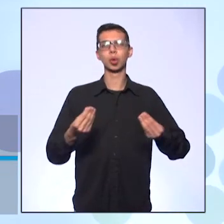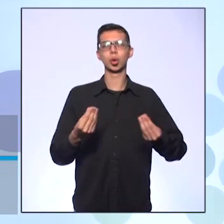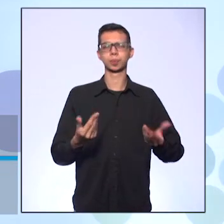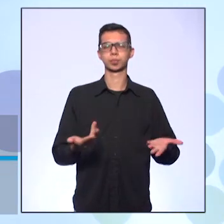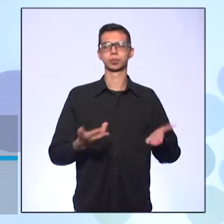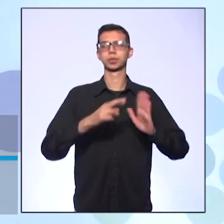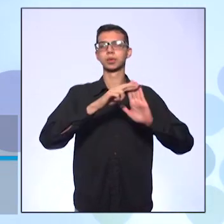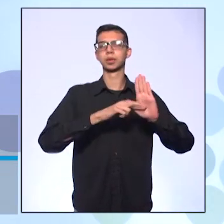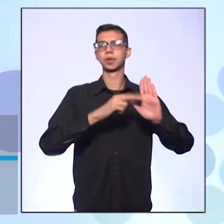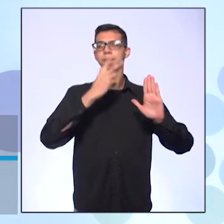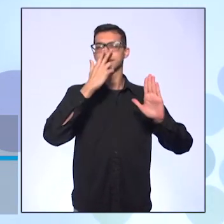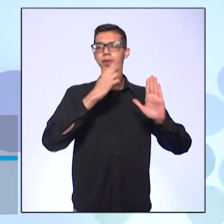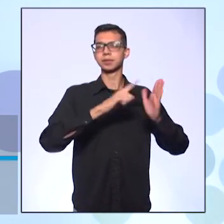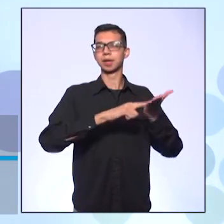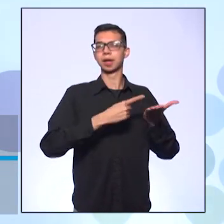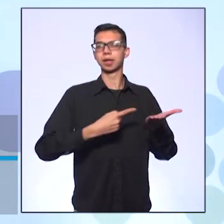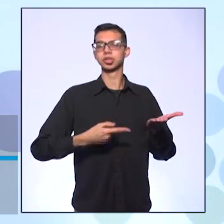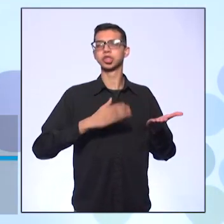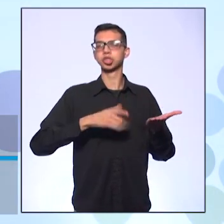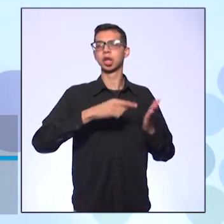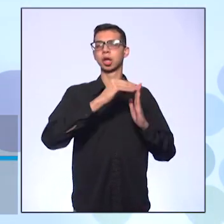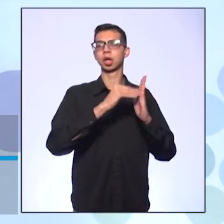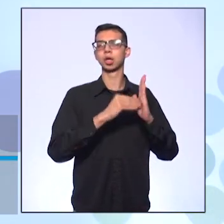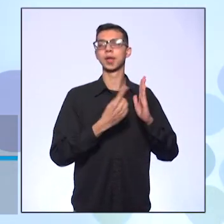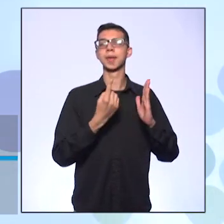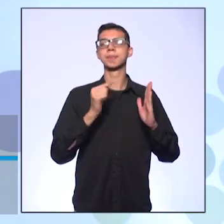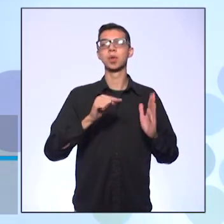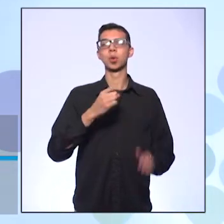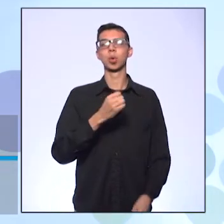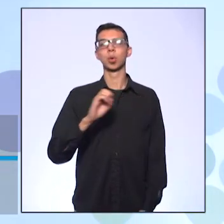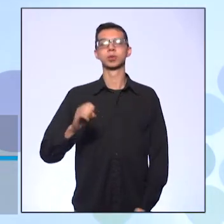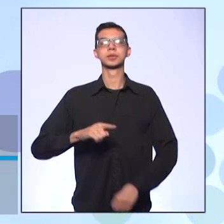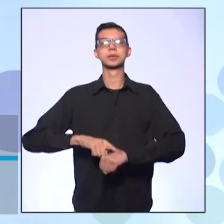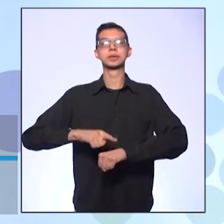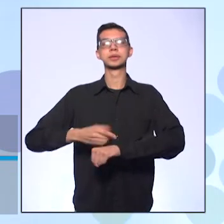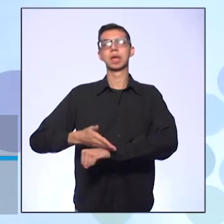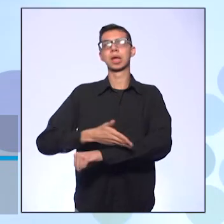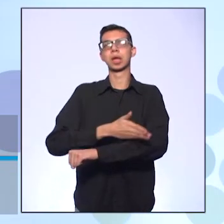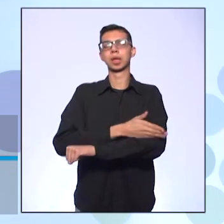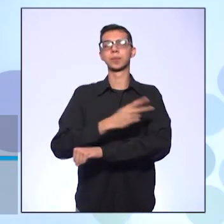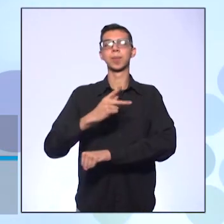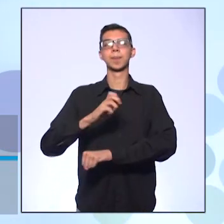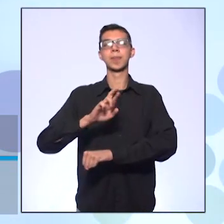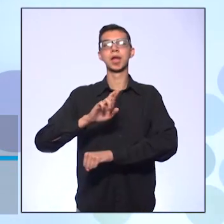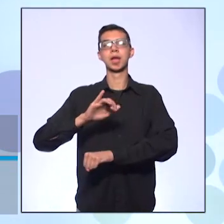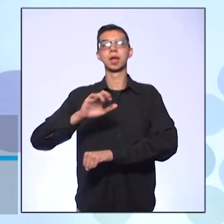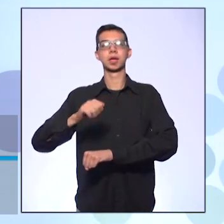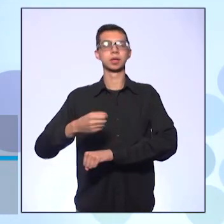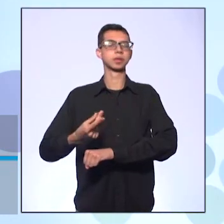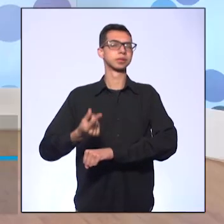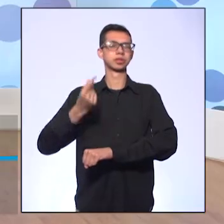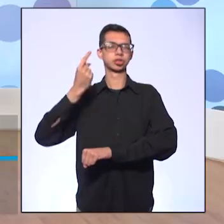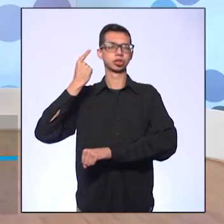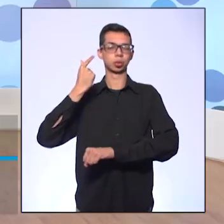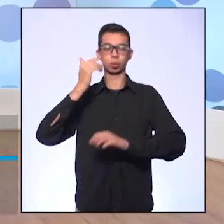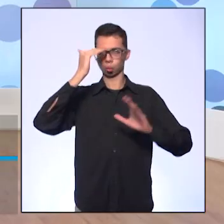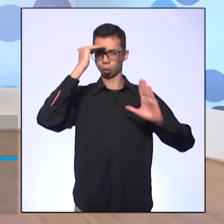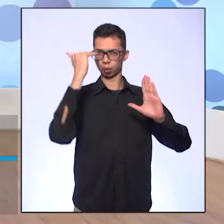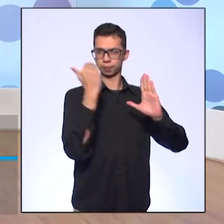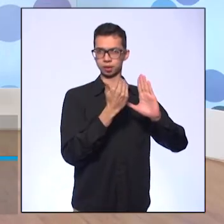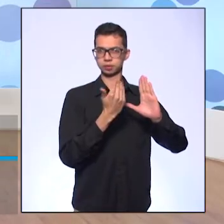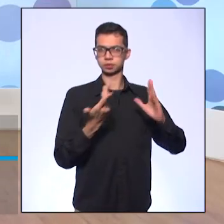uma cartilha pré-definida de 1800, do período lá do Pereira, né, do Inocência. Então, por exemplo, é algo que tem que o homem mudar. não